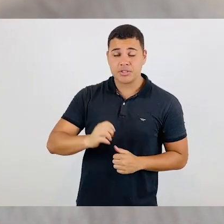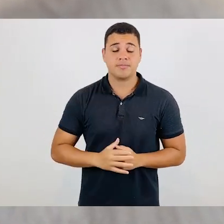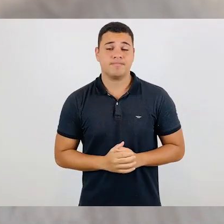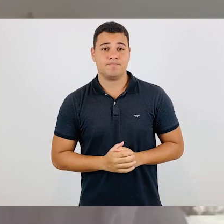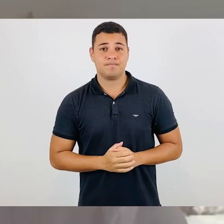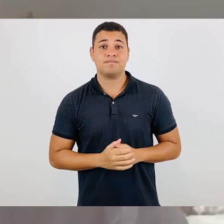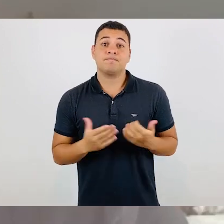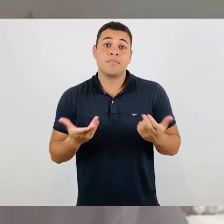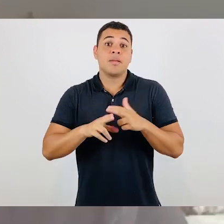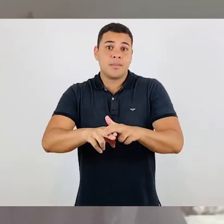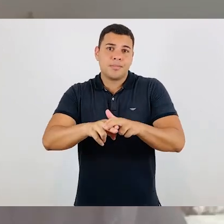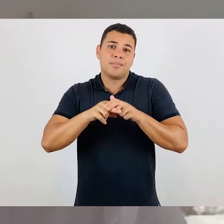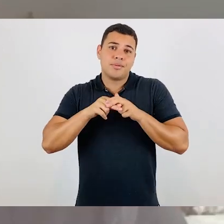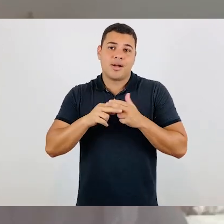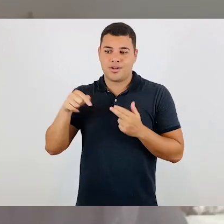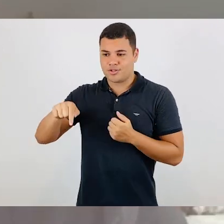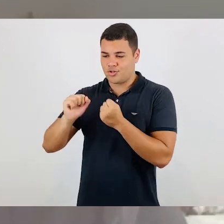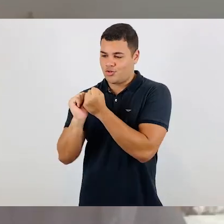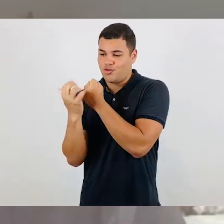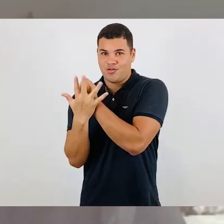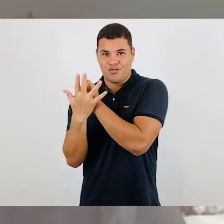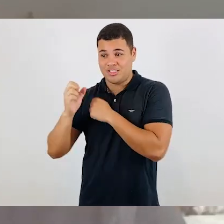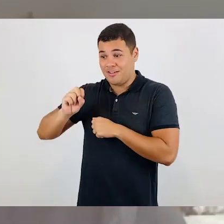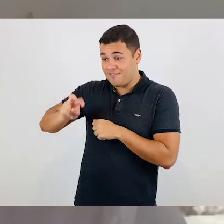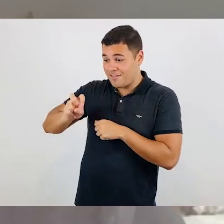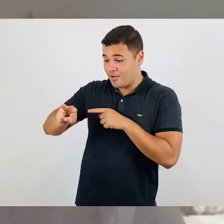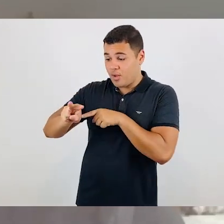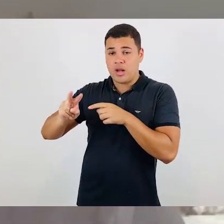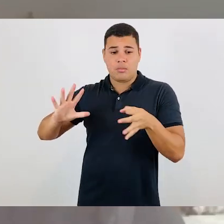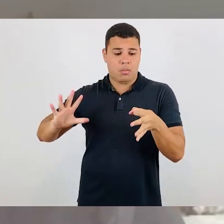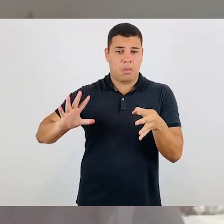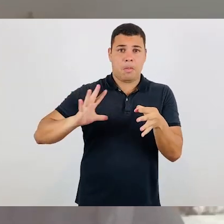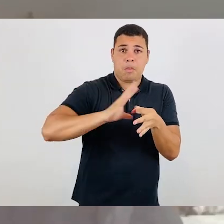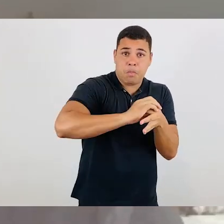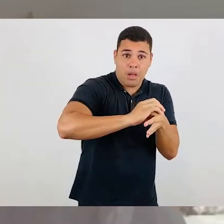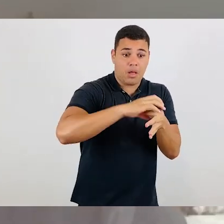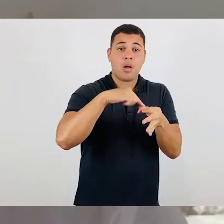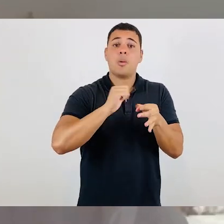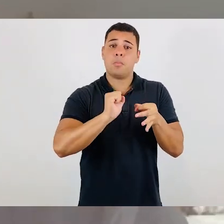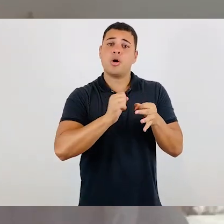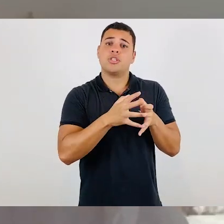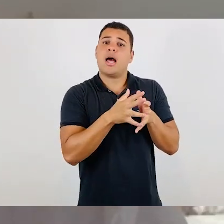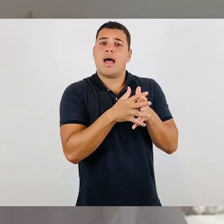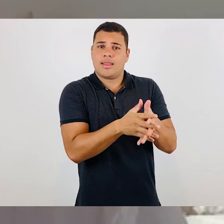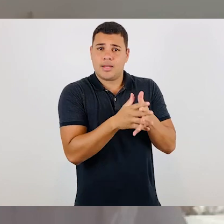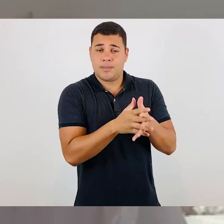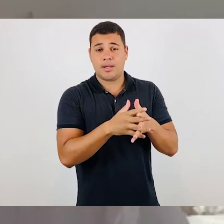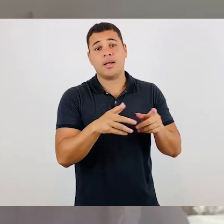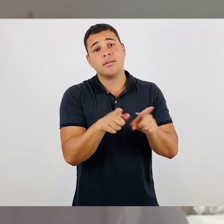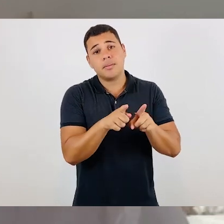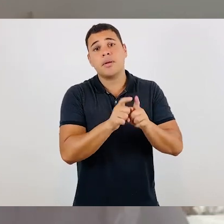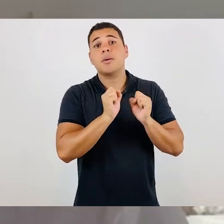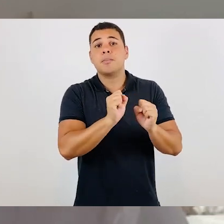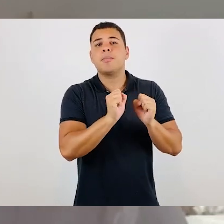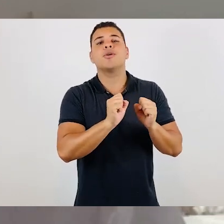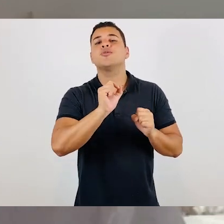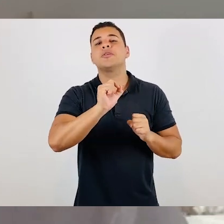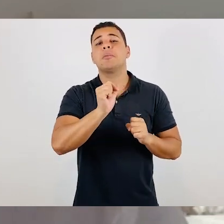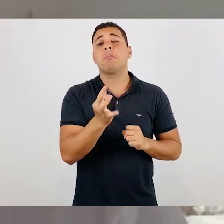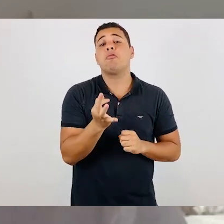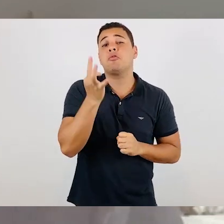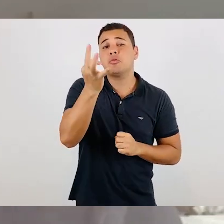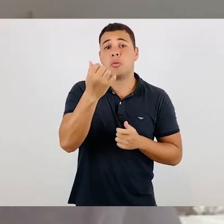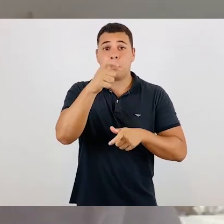paciente? Pelo fato dele desregular a produção de insulina pelas células pancreáticas, isso aí pode levar, no médio e longo prazo,